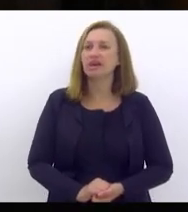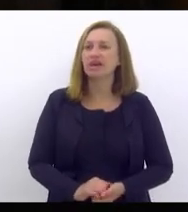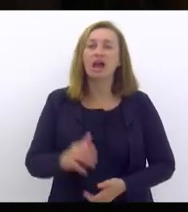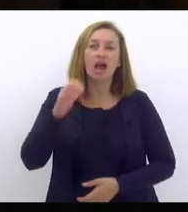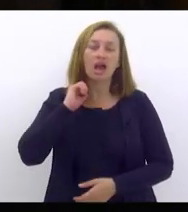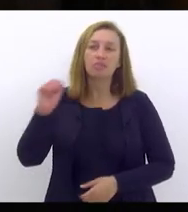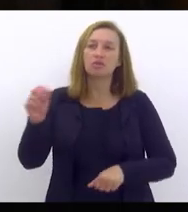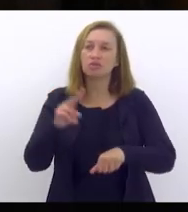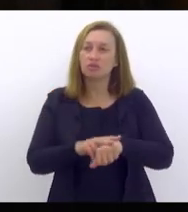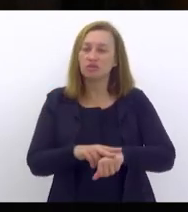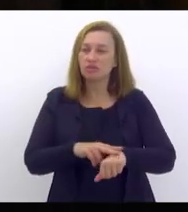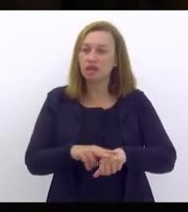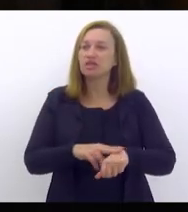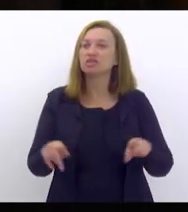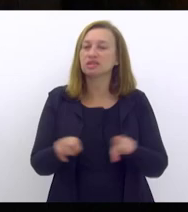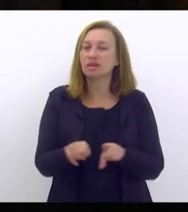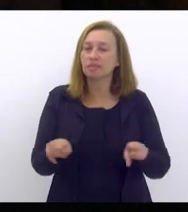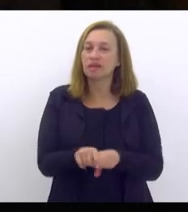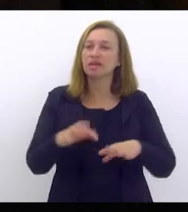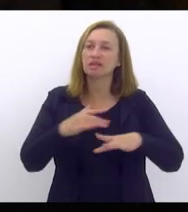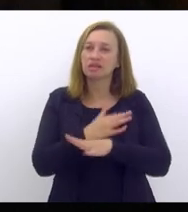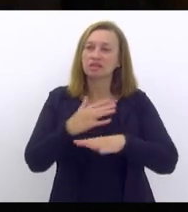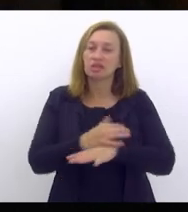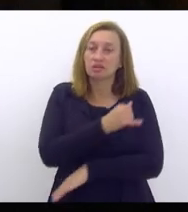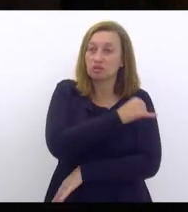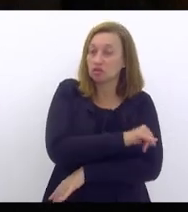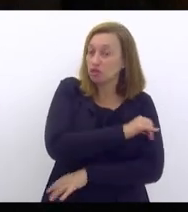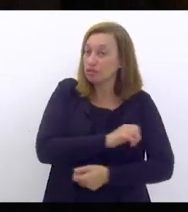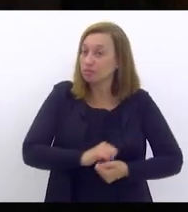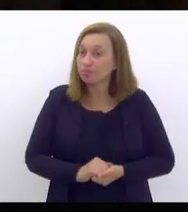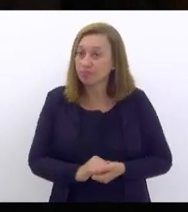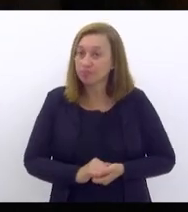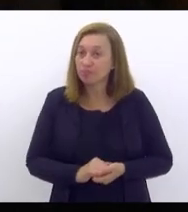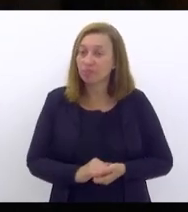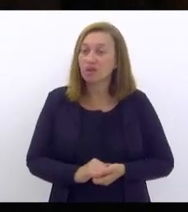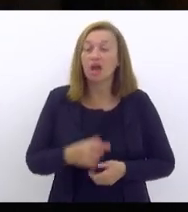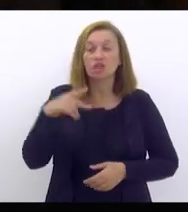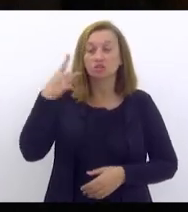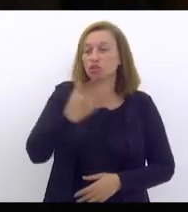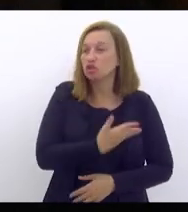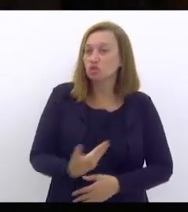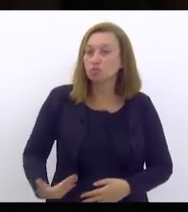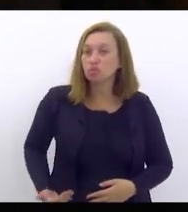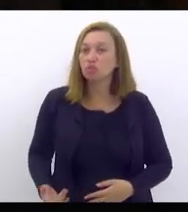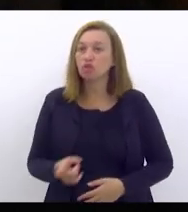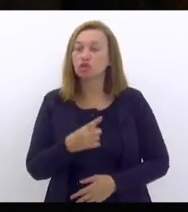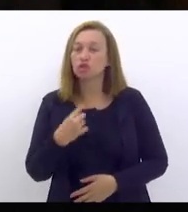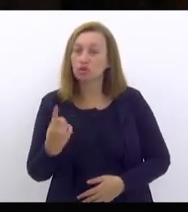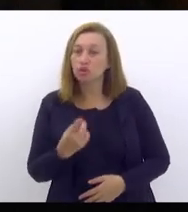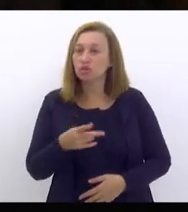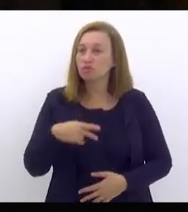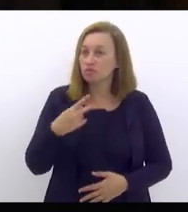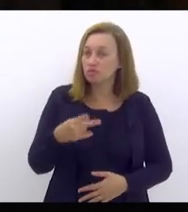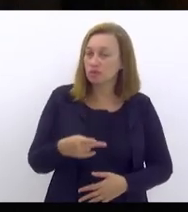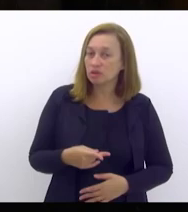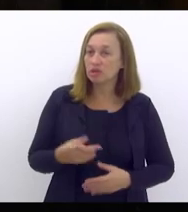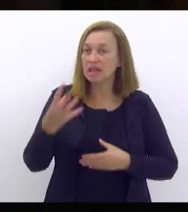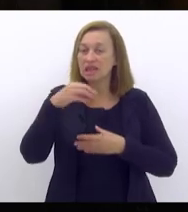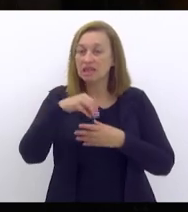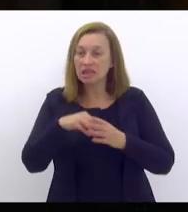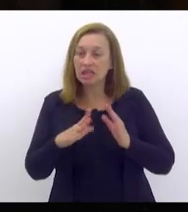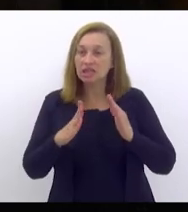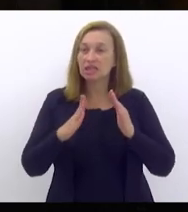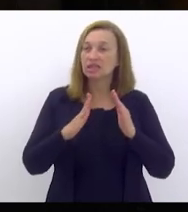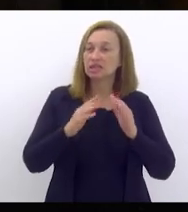Verde também na cidade do Rio de Janeiro. Ou seja, as políticas públicas que nós tocamos dentro da